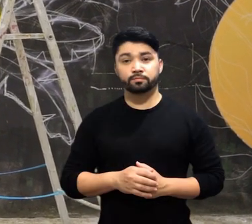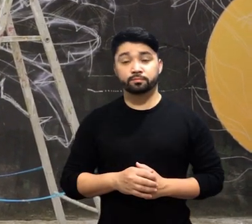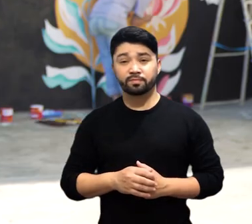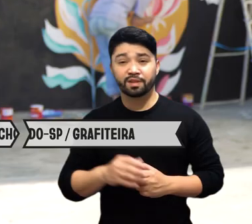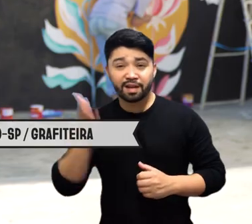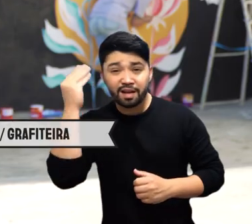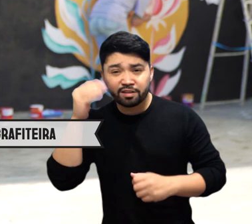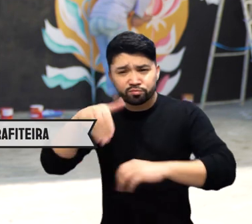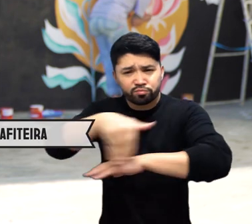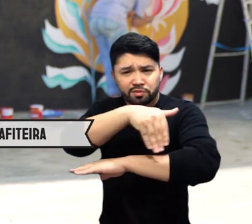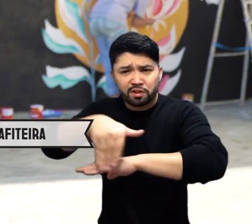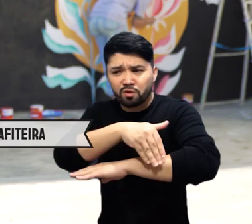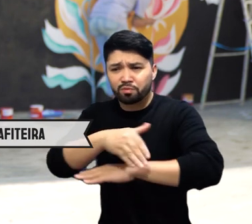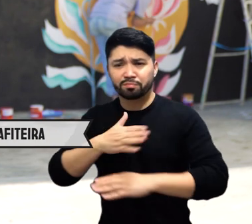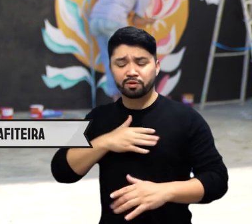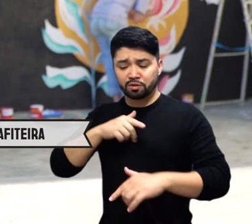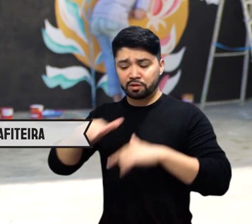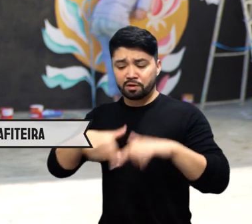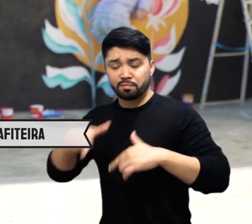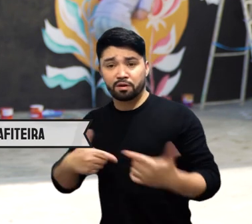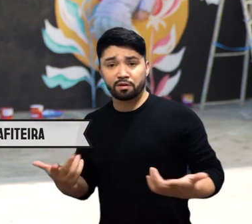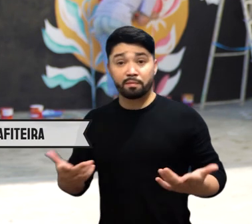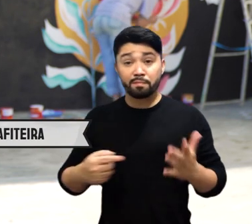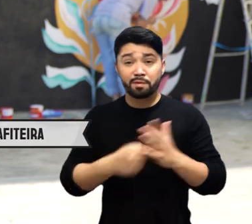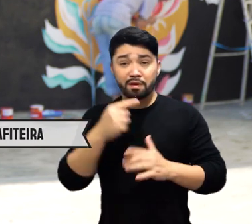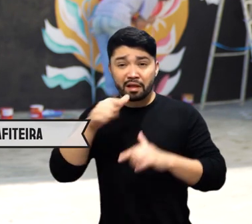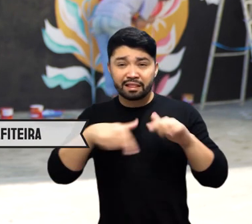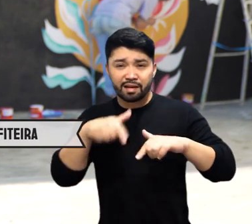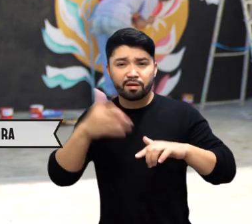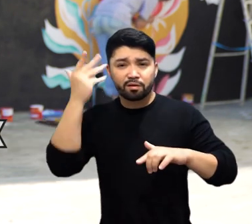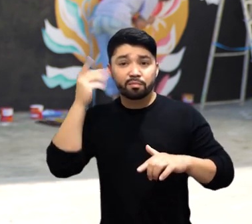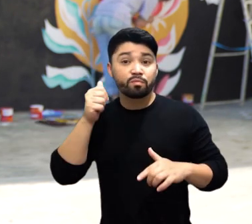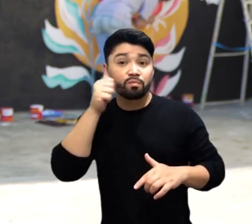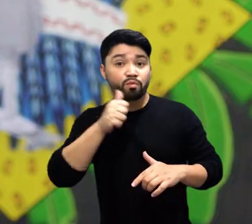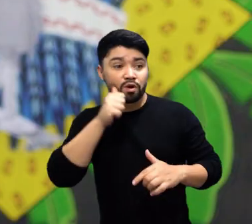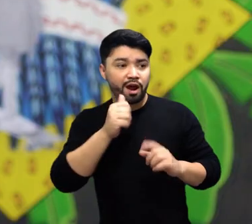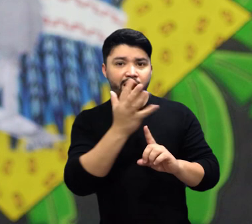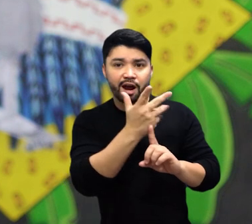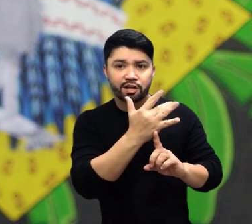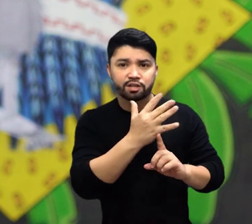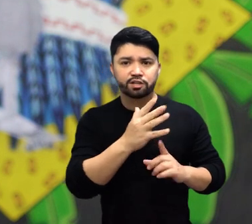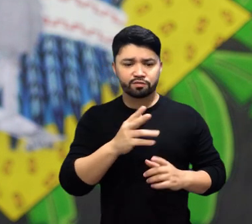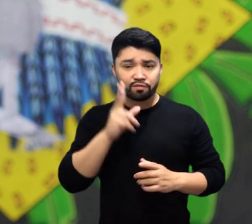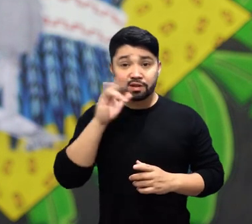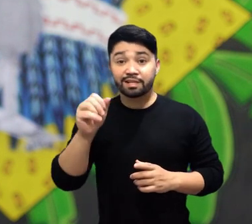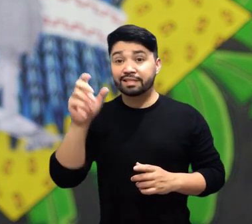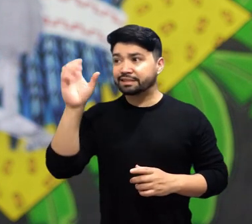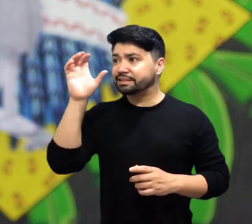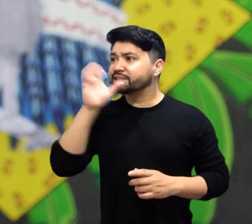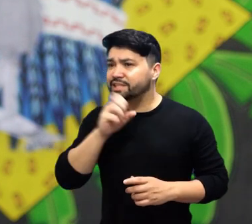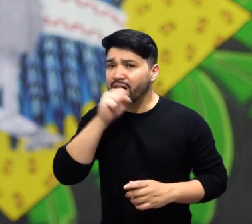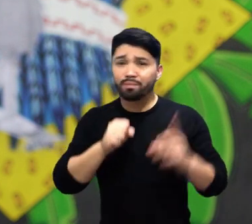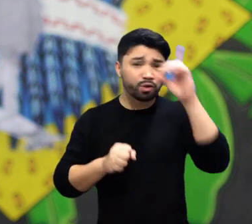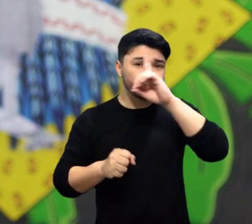Chegava na rua, pegava meu trabalho e fazia assim. Meu primeiro trabalho que eu fiz aqui foi Mulher Artista Resista. Eu fiz sábado à noite, domingo de manhã já não